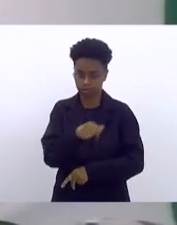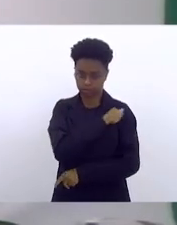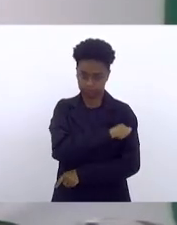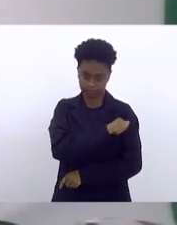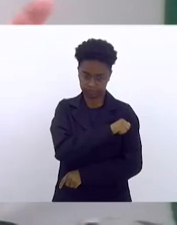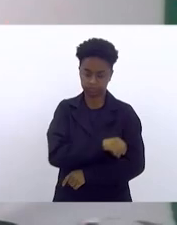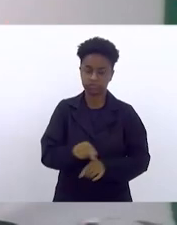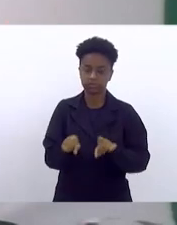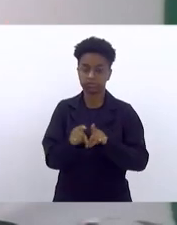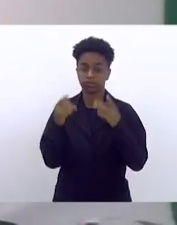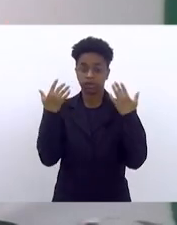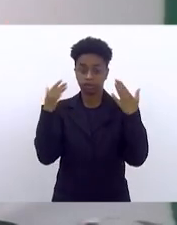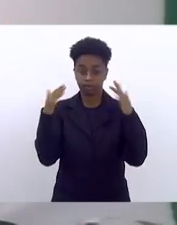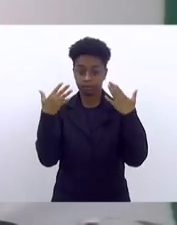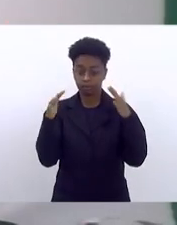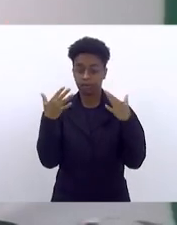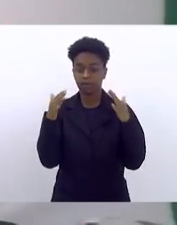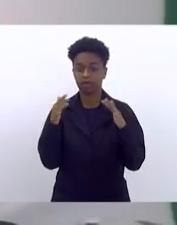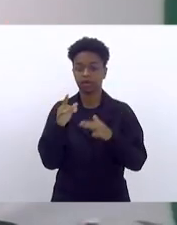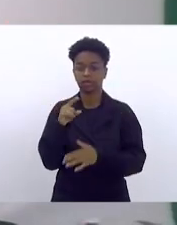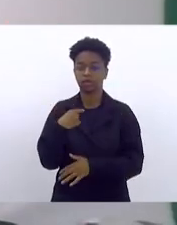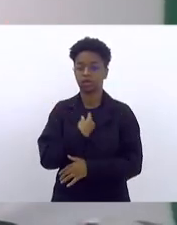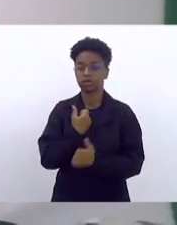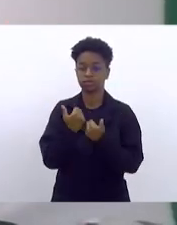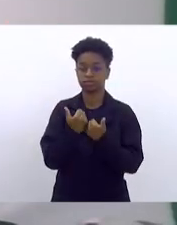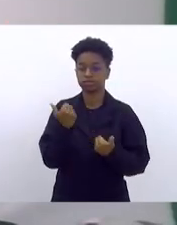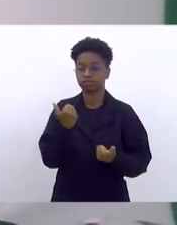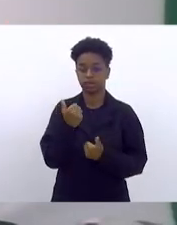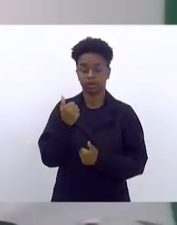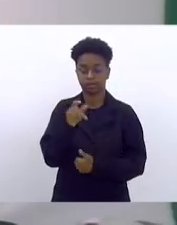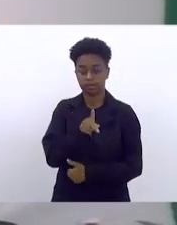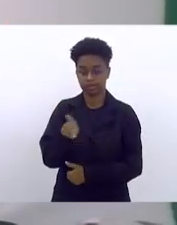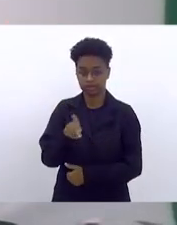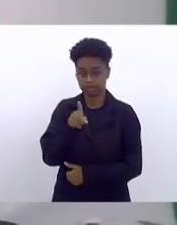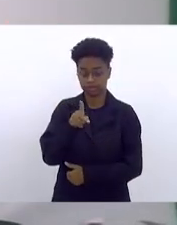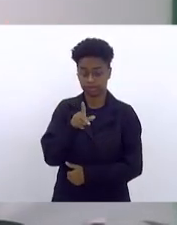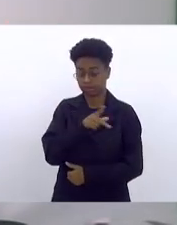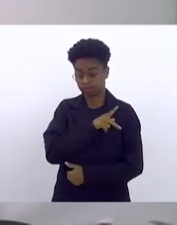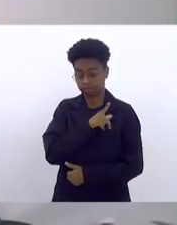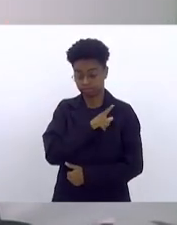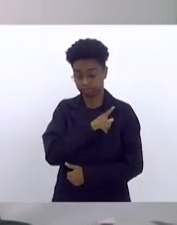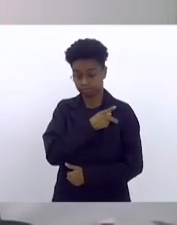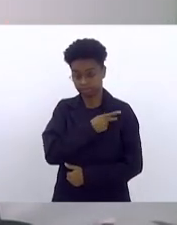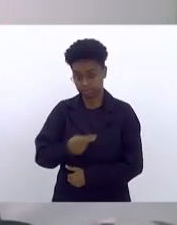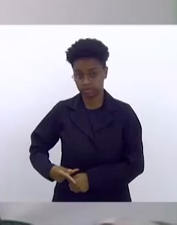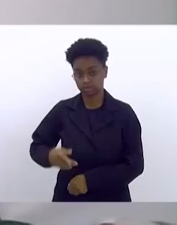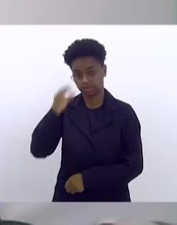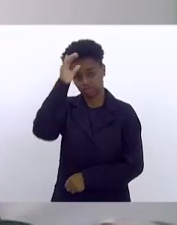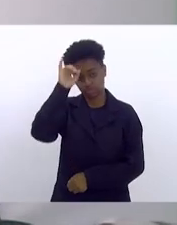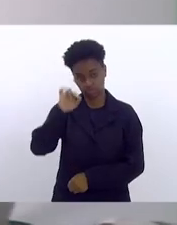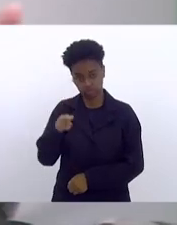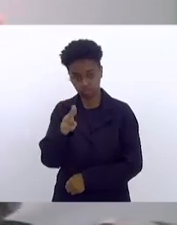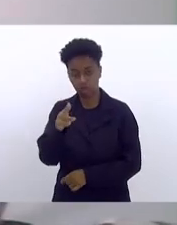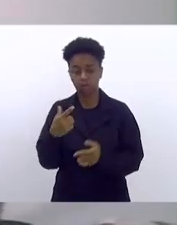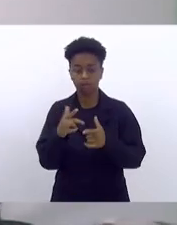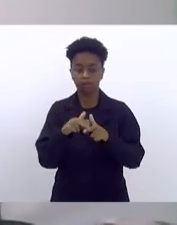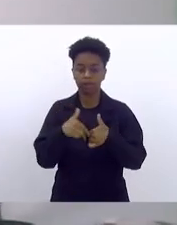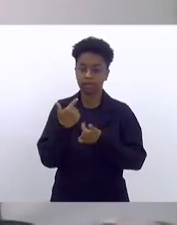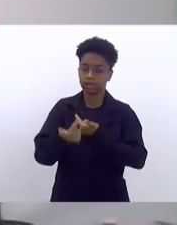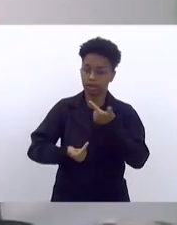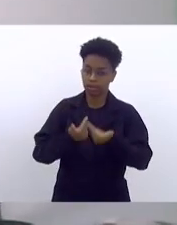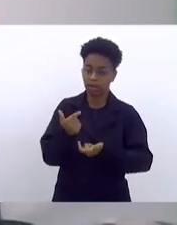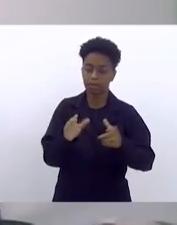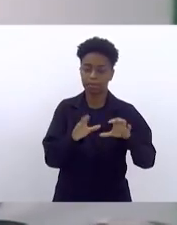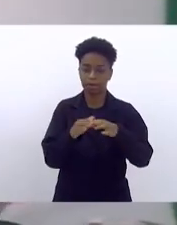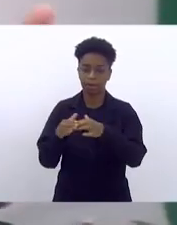quero parabenizar nossa vice-presidente tia Ju pelos trabalhos pelas comissões pelo tudo que ela falou aqui